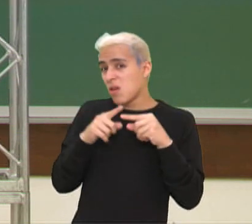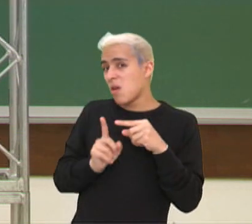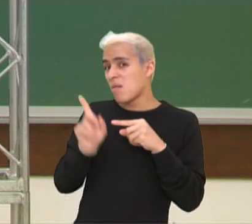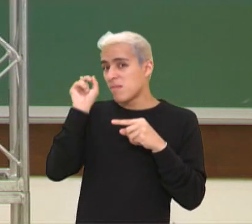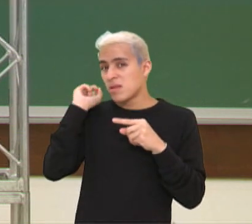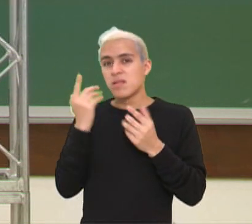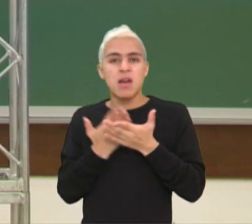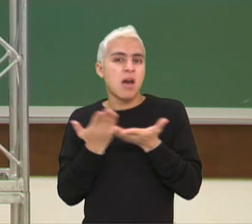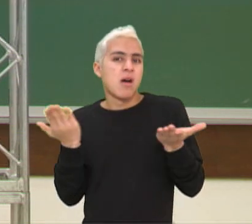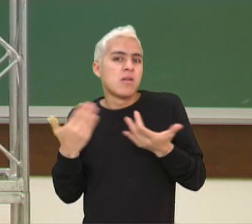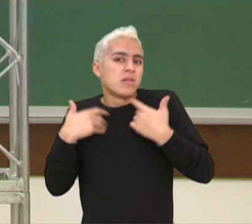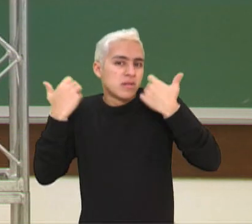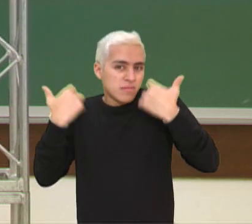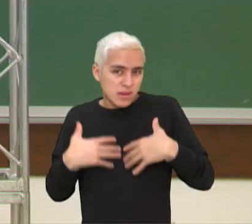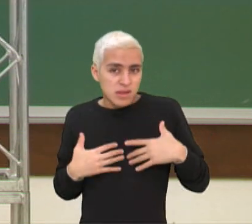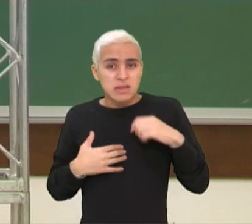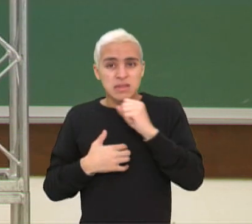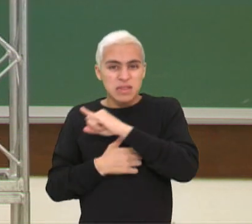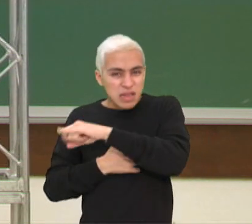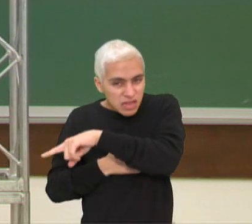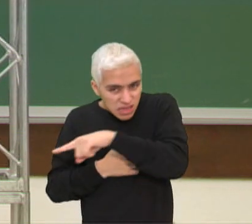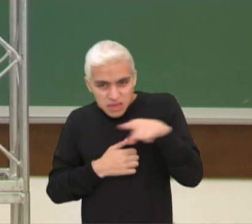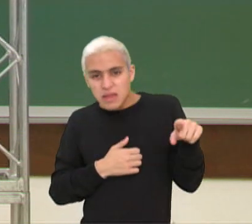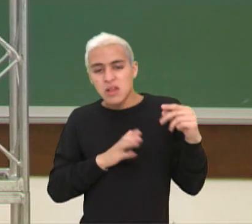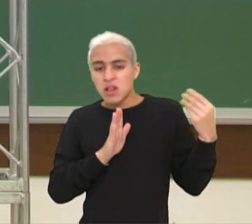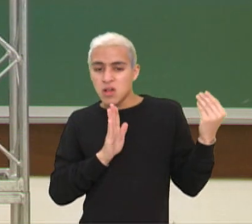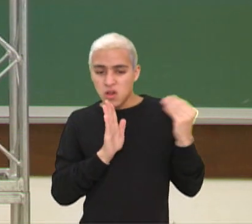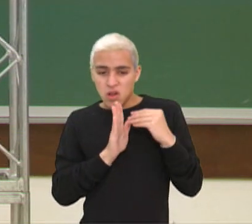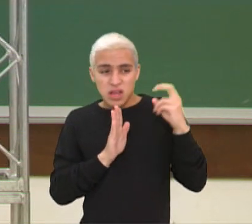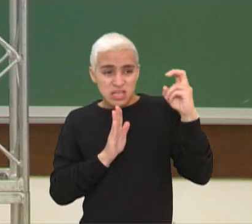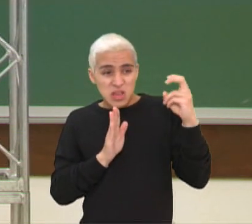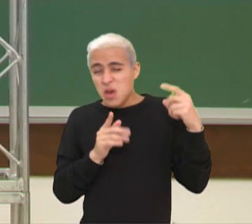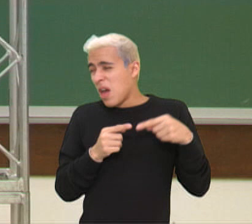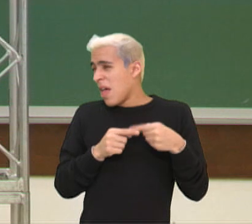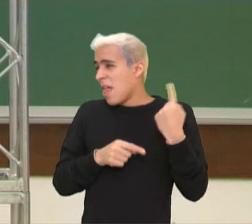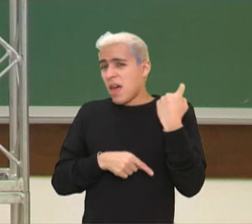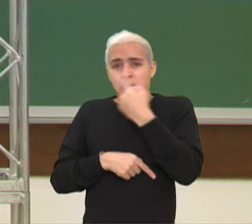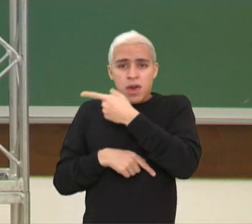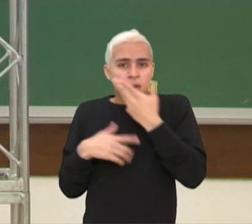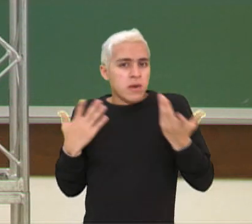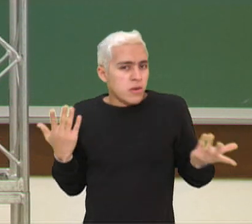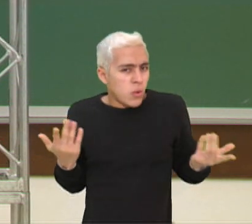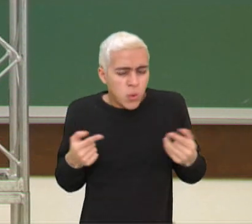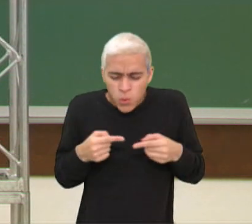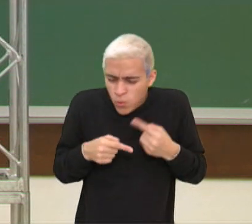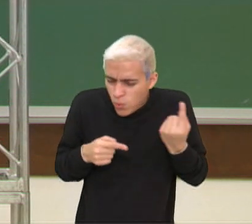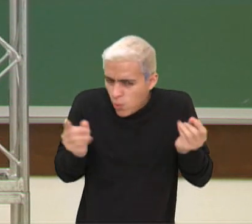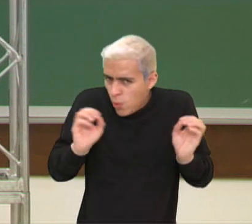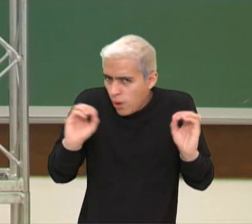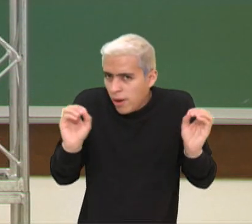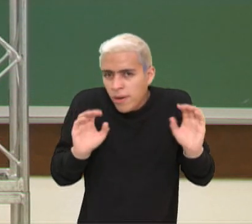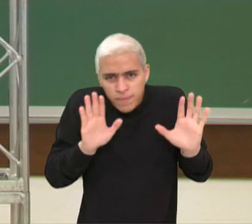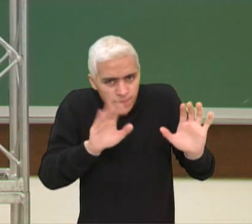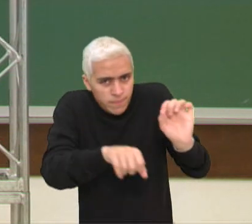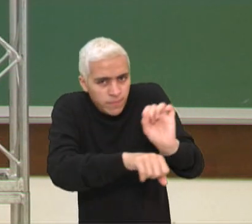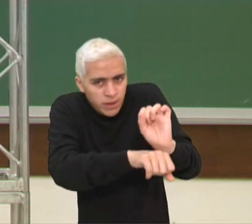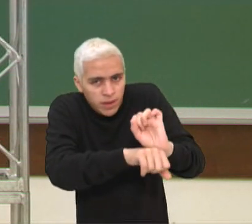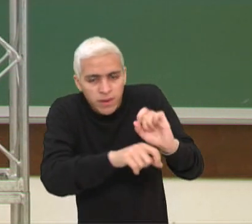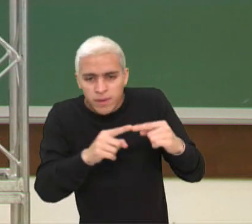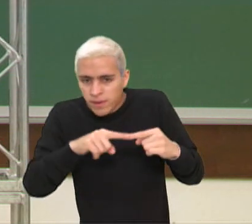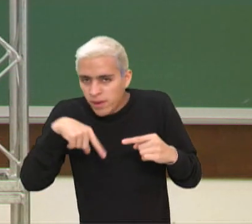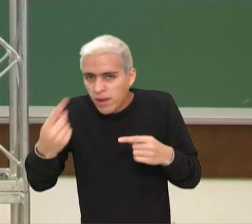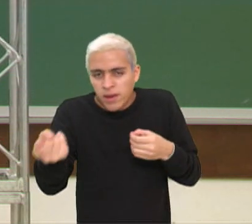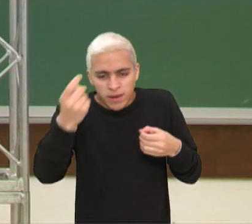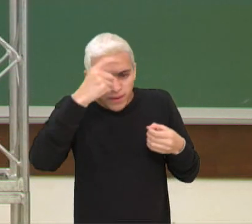gente falou agora. Então, se você colocou 5 jogos que não tem nada a ver com esses que a gente falou, deixa no seu caderno, que daí quando a